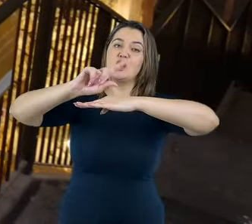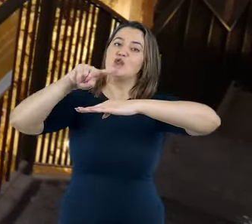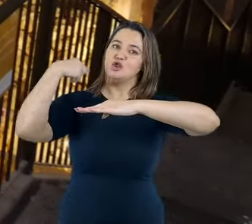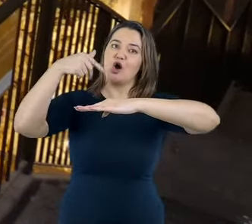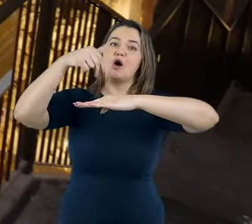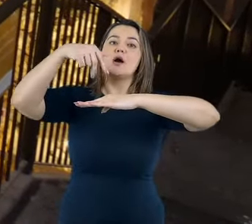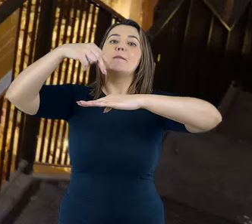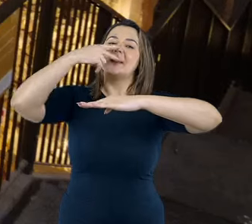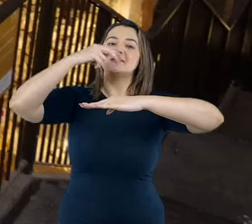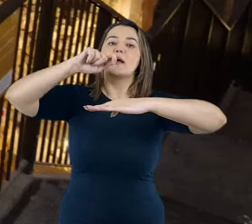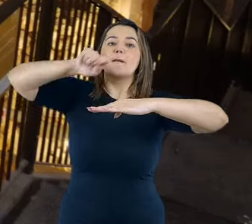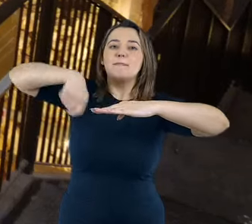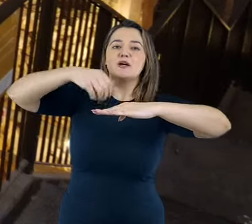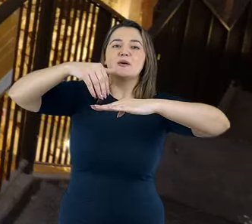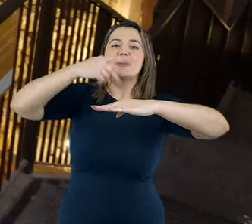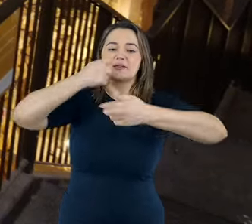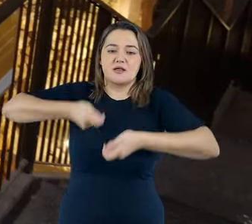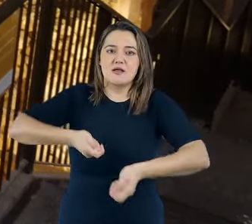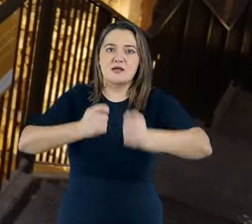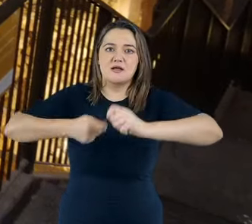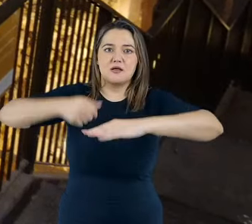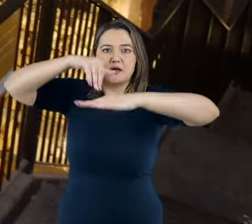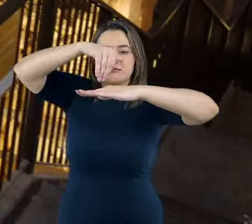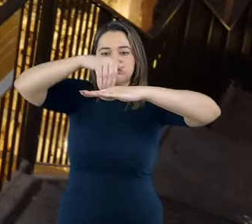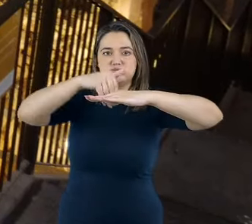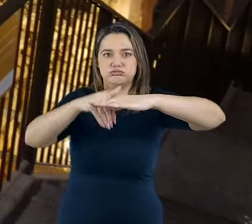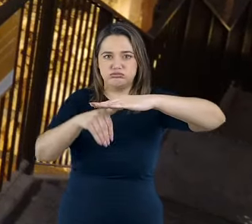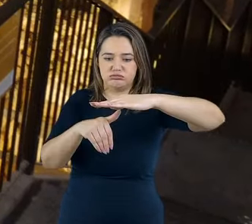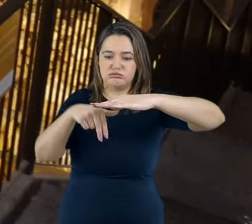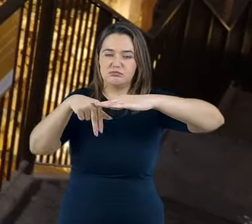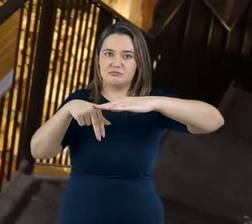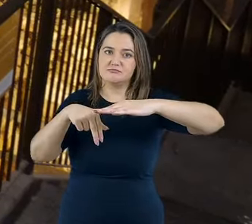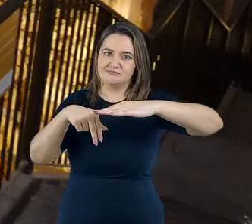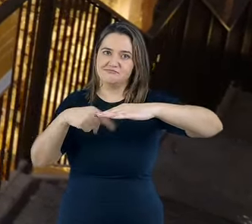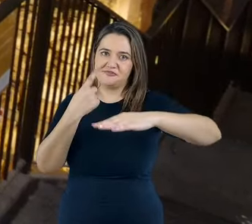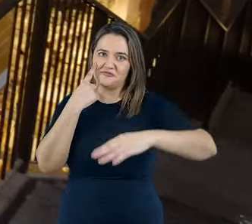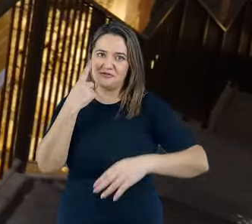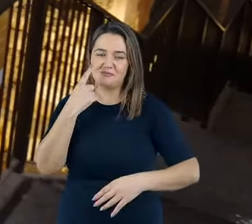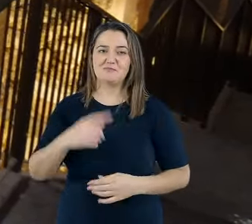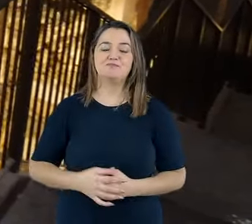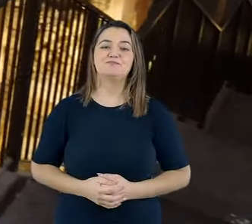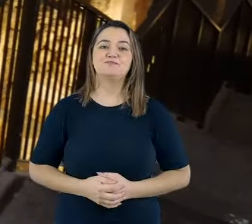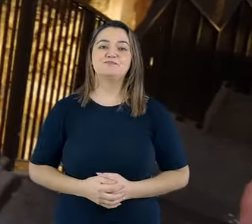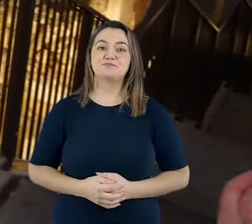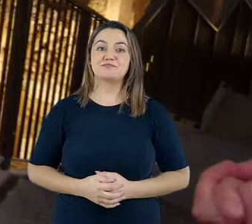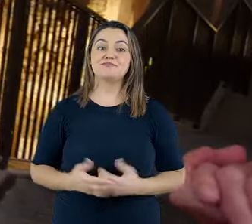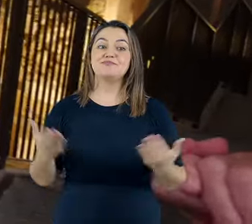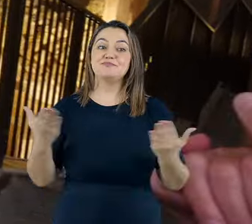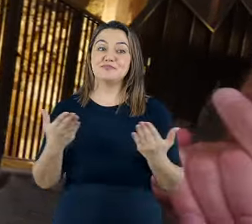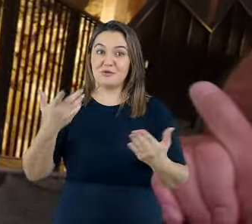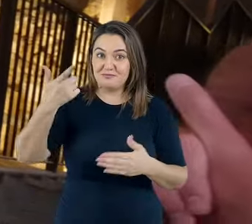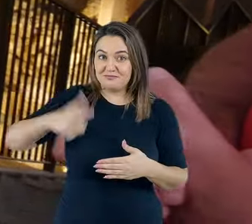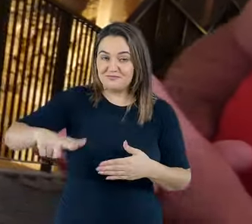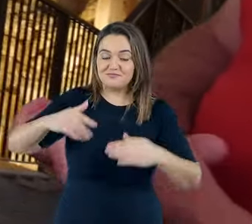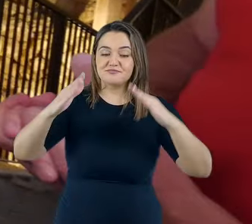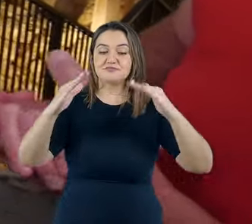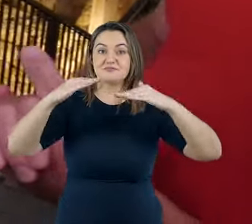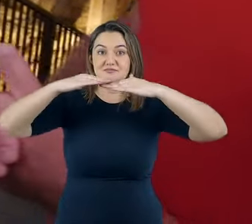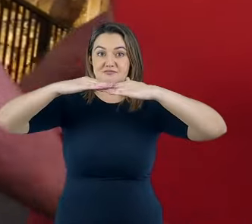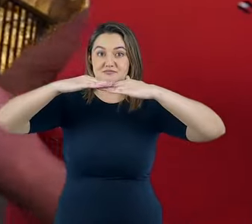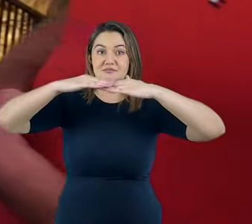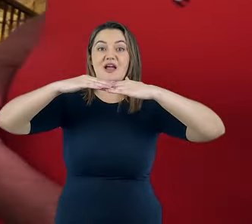estamos um nível um pouco abaixo do piso original. Agora, já que estamos falando de túnel do tempo, vamos descer então para um